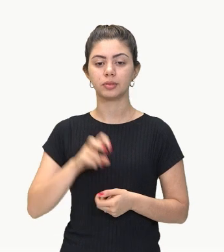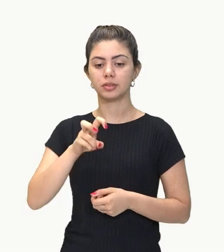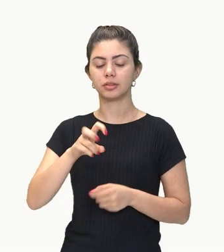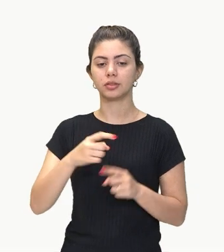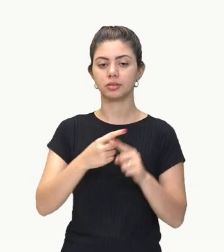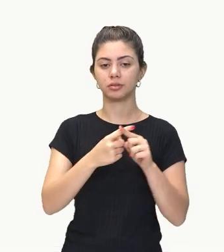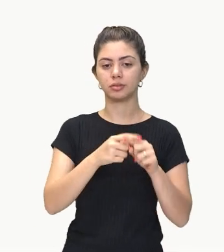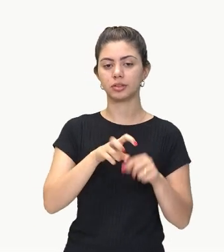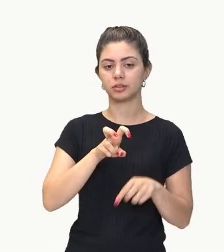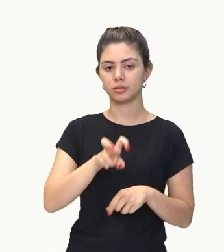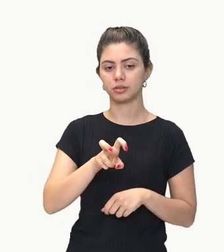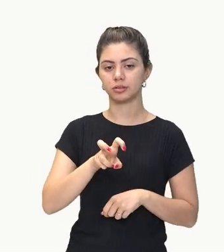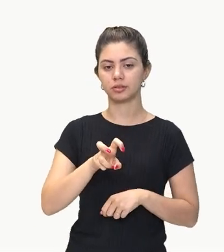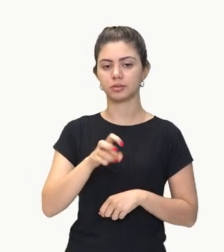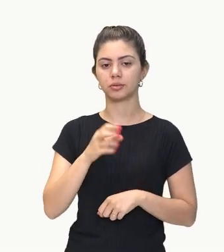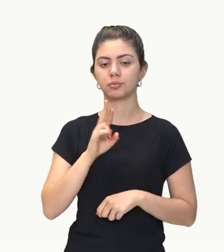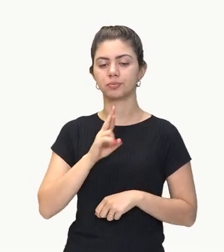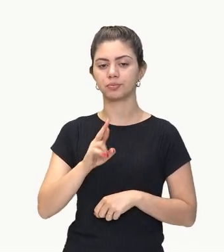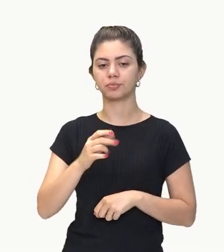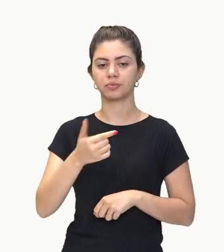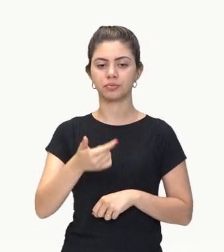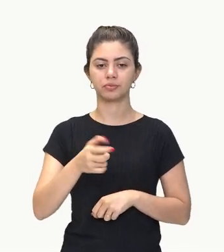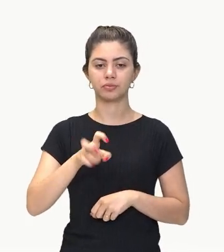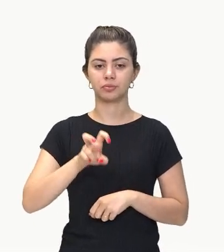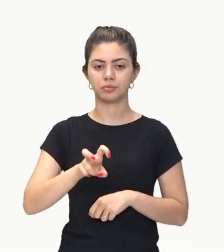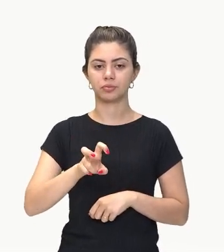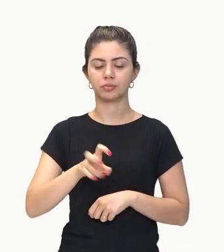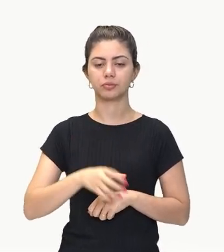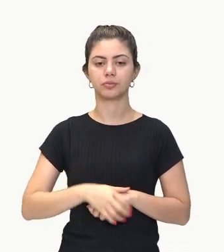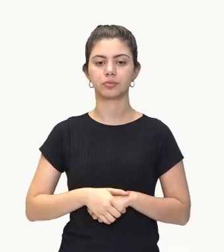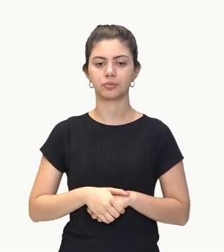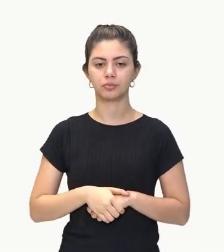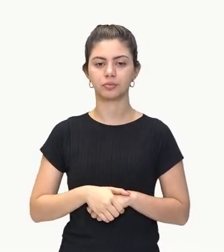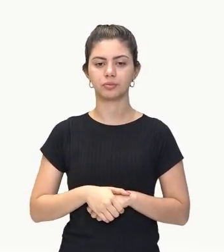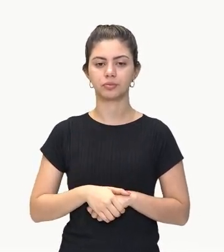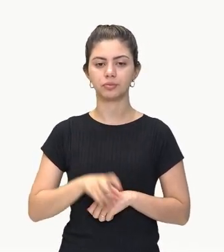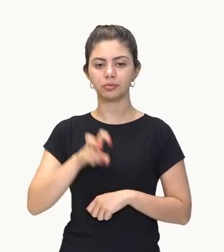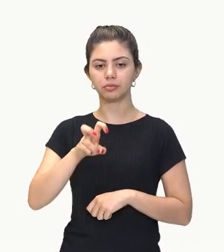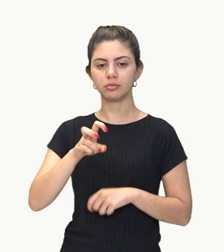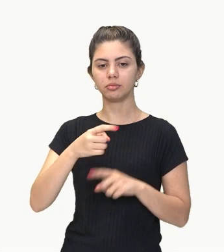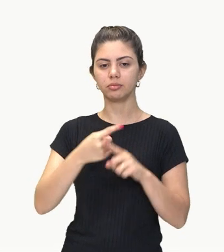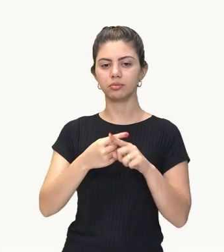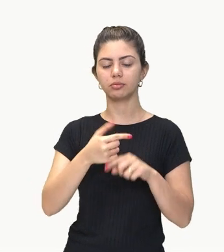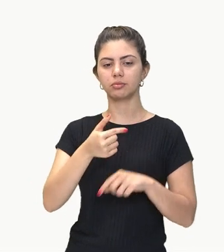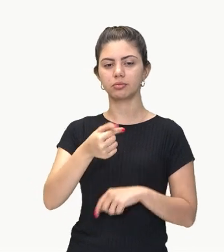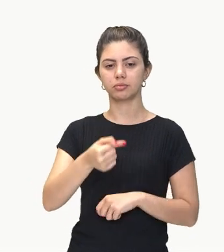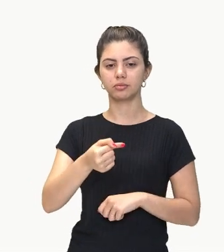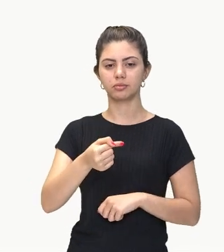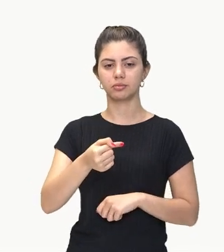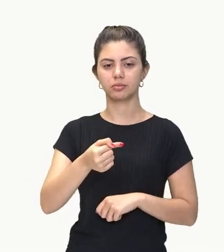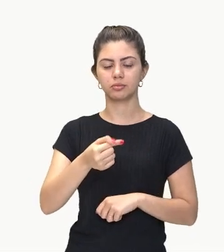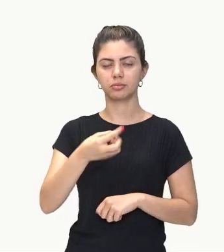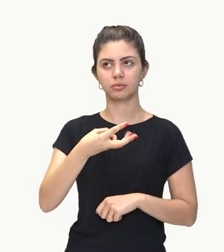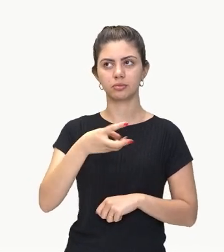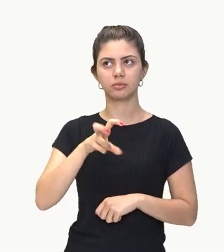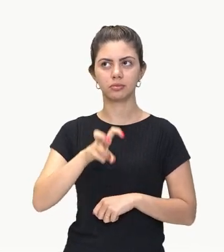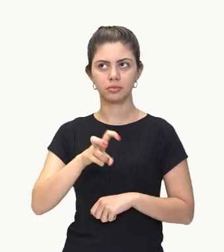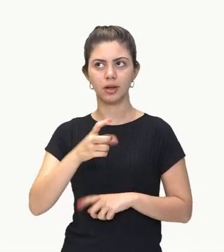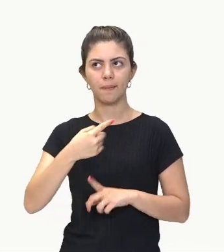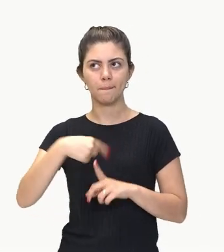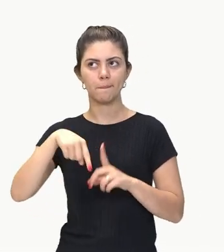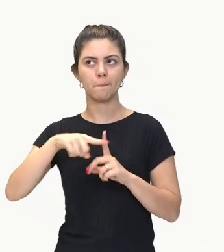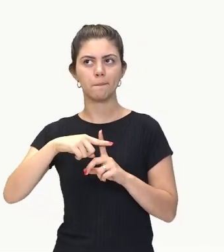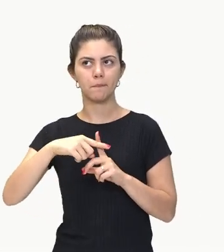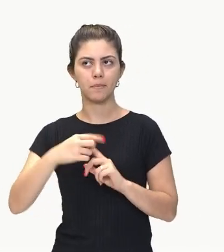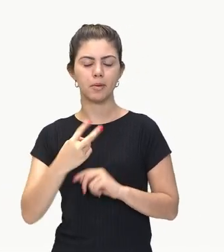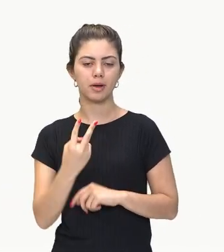5, 25, vai 2. 5 vezes 7, 35. Com 2